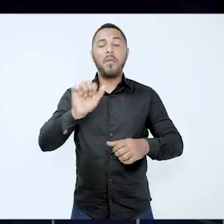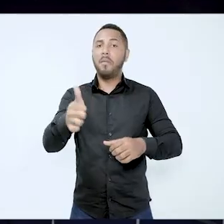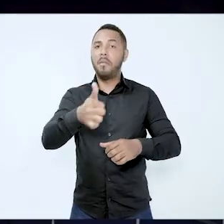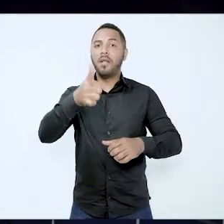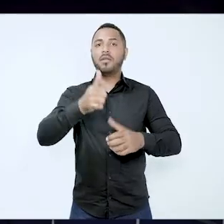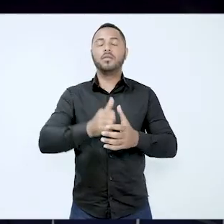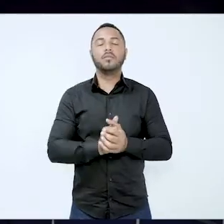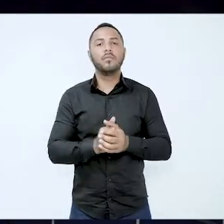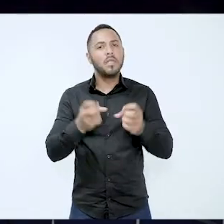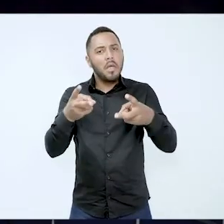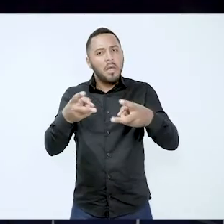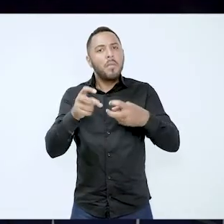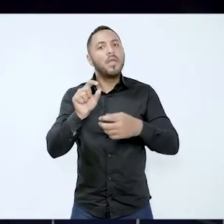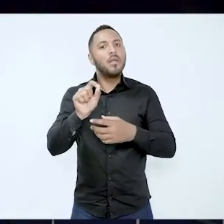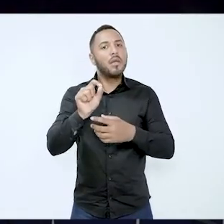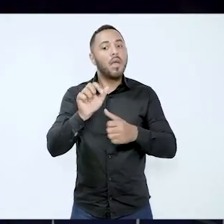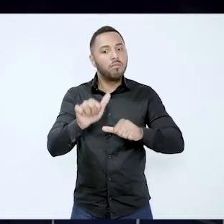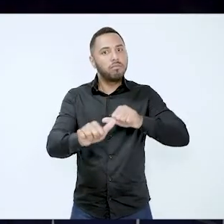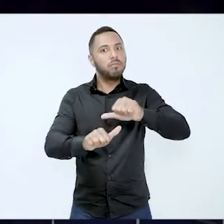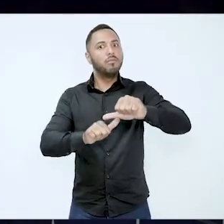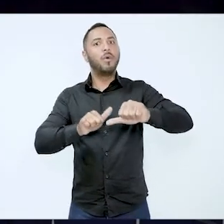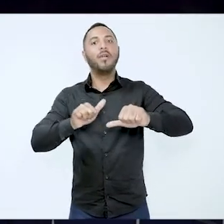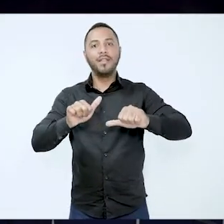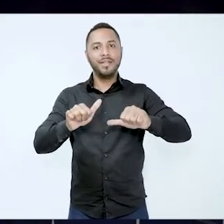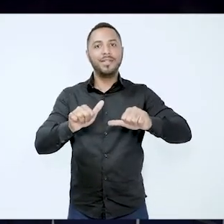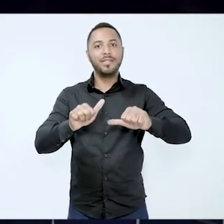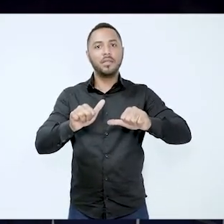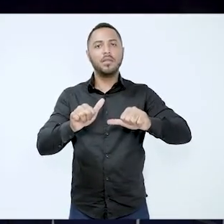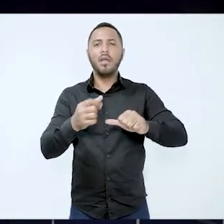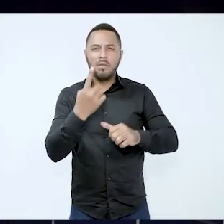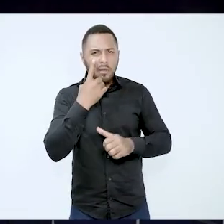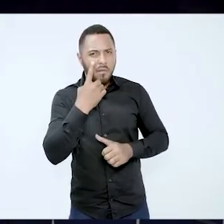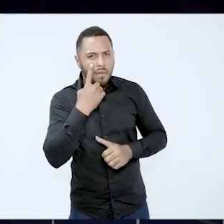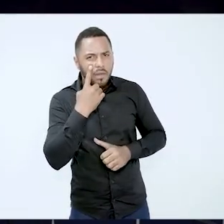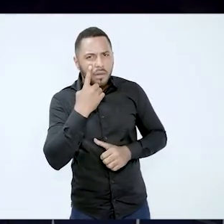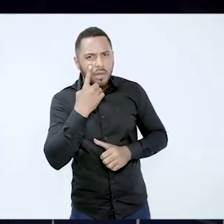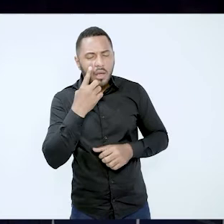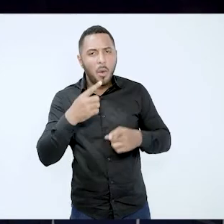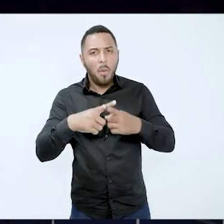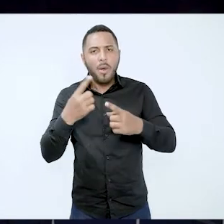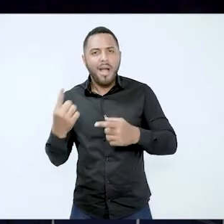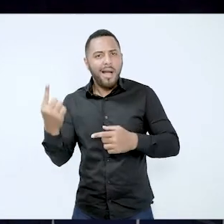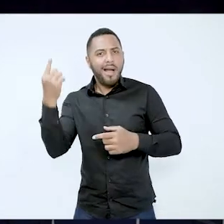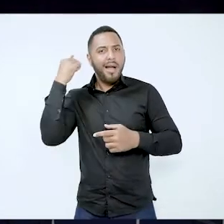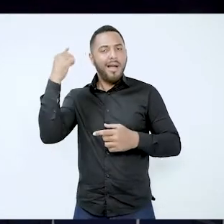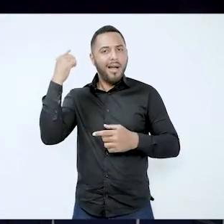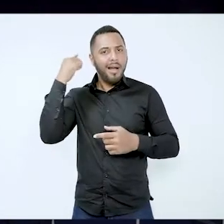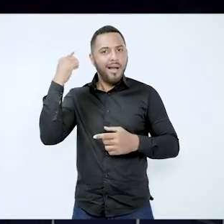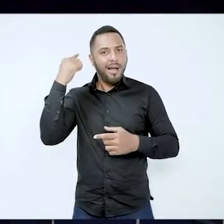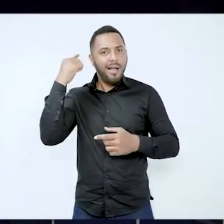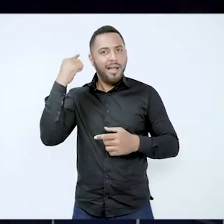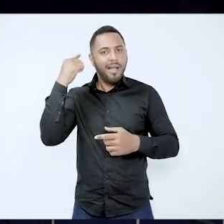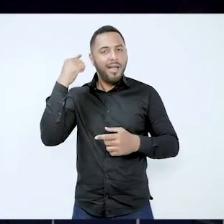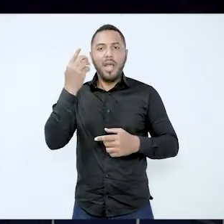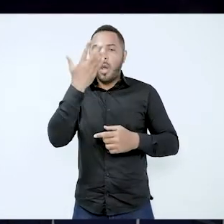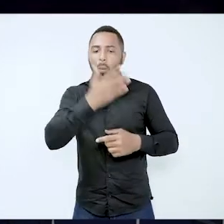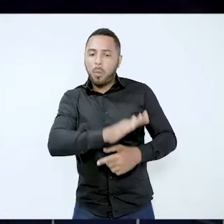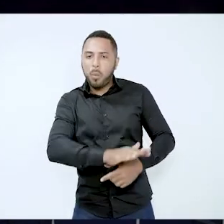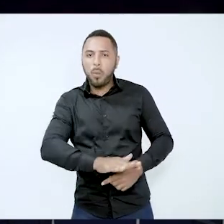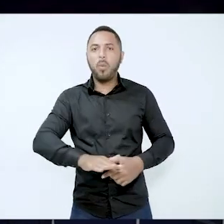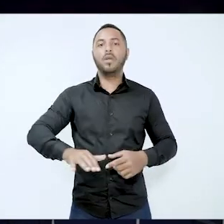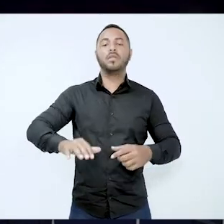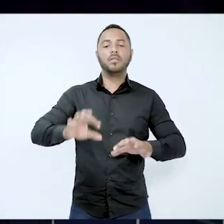preferência. Aqui a gente já está percebendo o quê? Uma mudança. Em vez de eles optarem pelos aqueles brinquedos